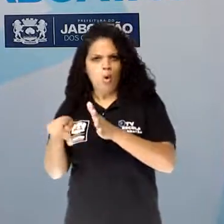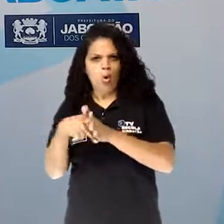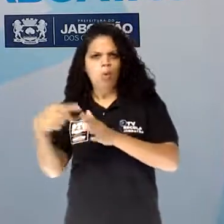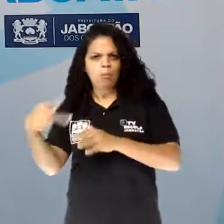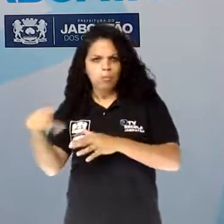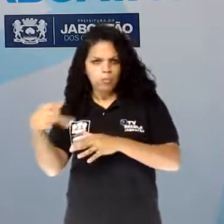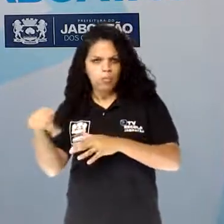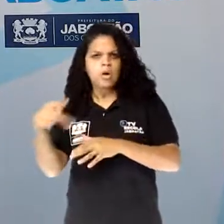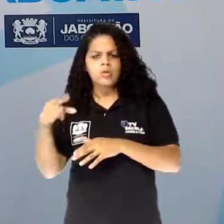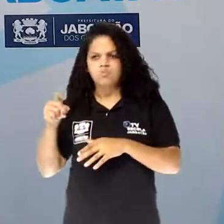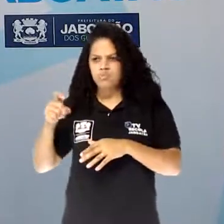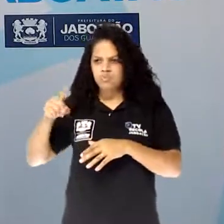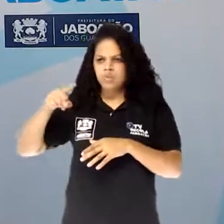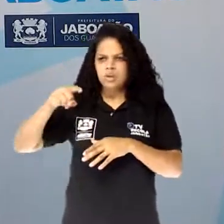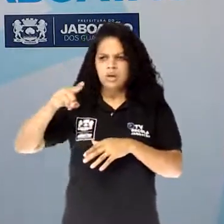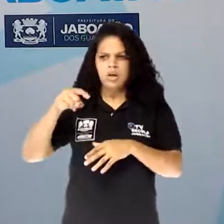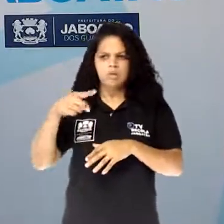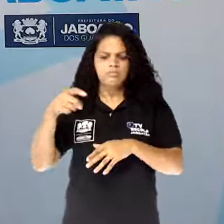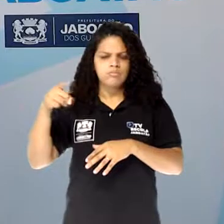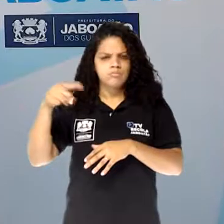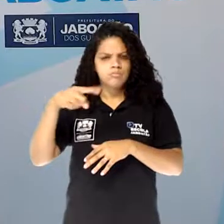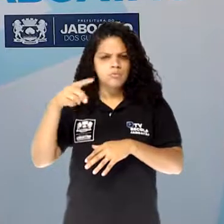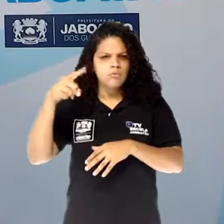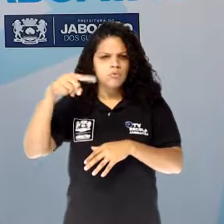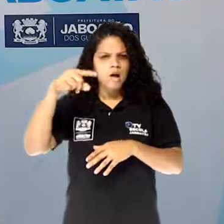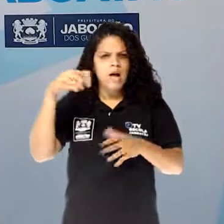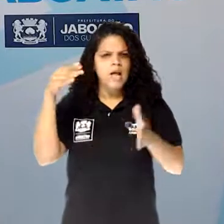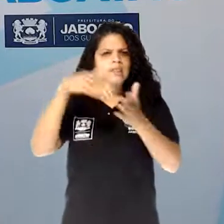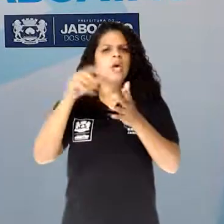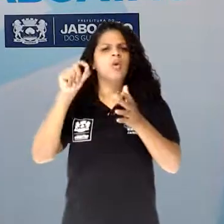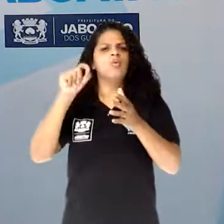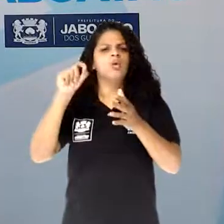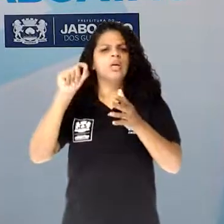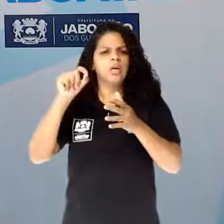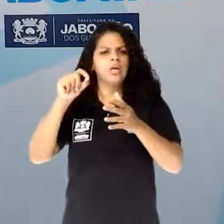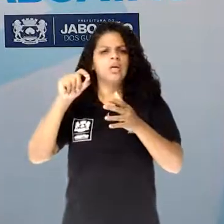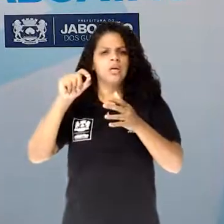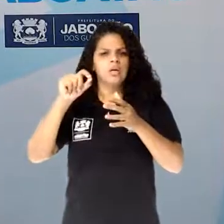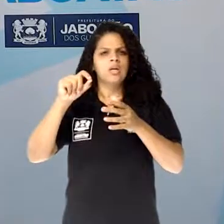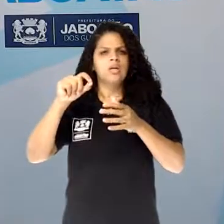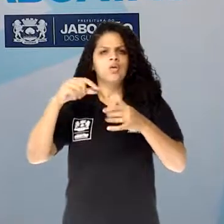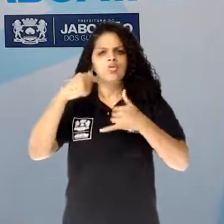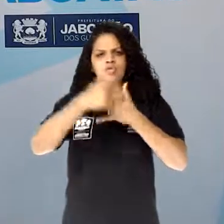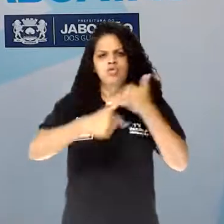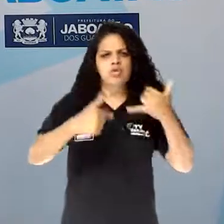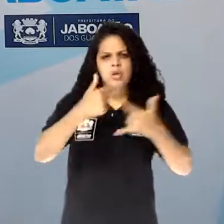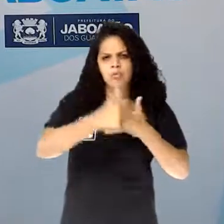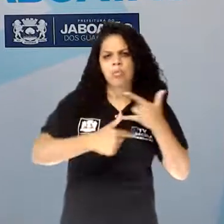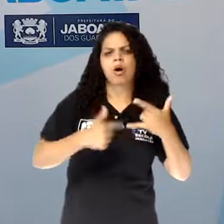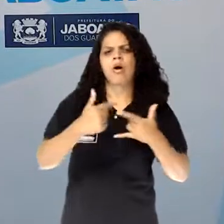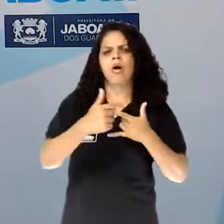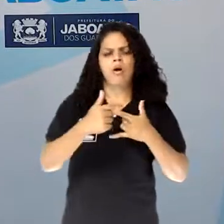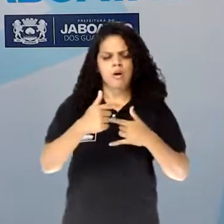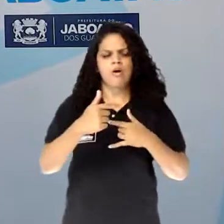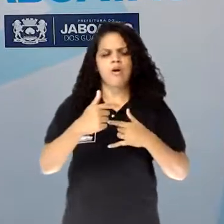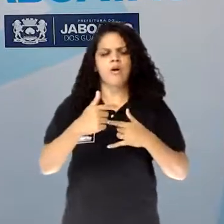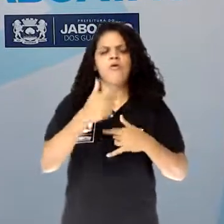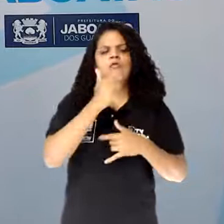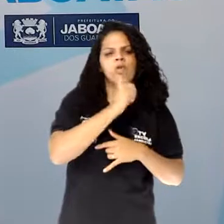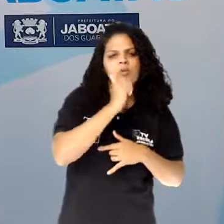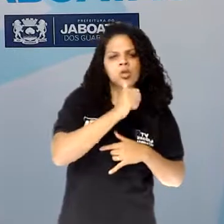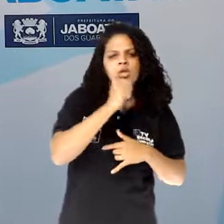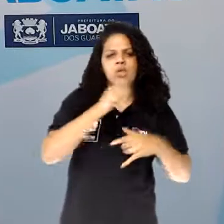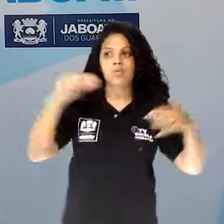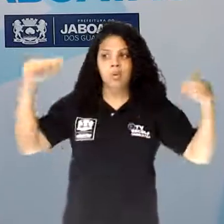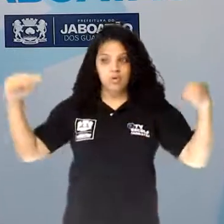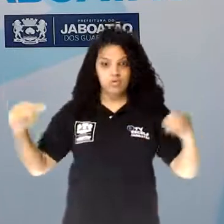nessa natação e ele vai até o sistema reprodutor feminino para que haja o quê? O encontro dos gametas, a